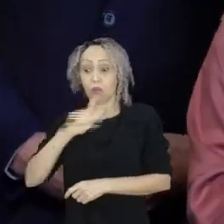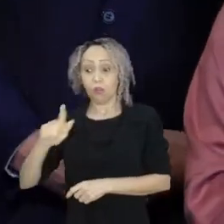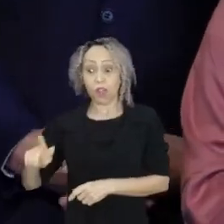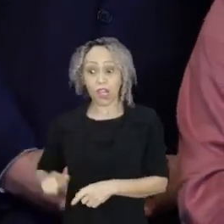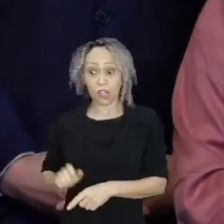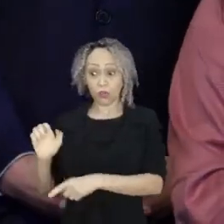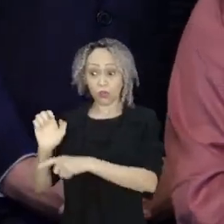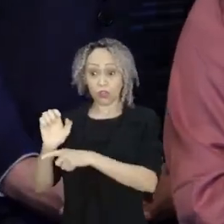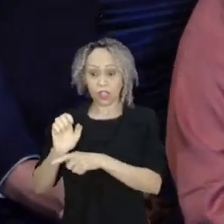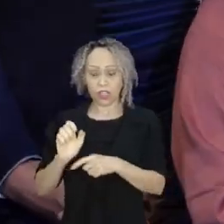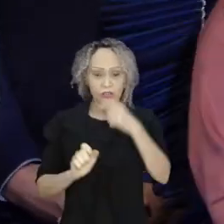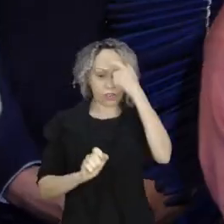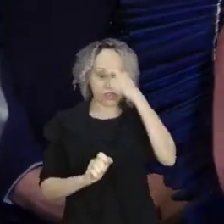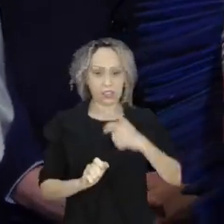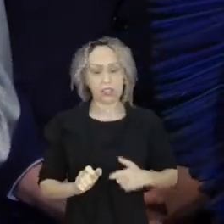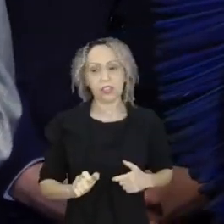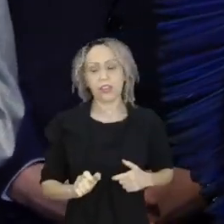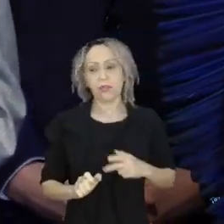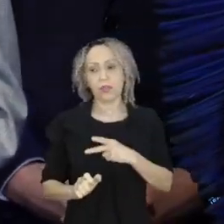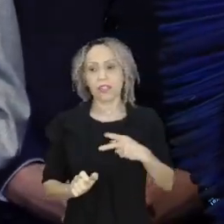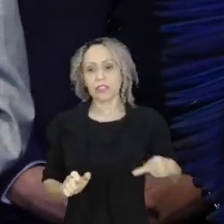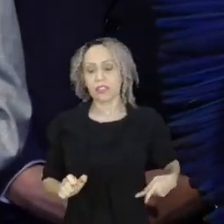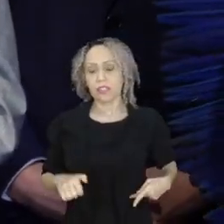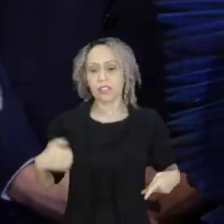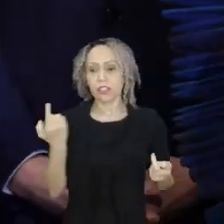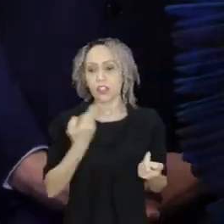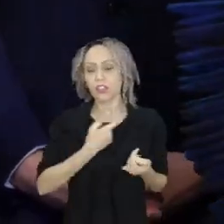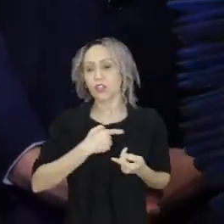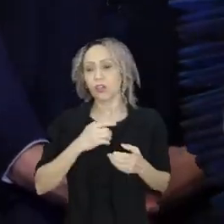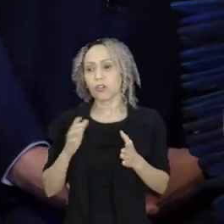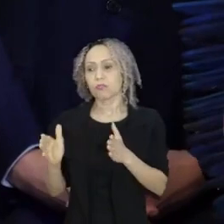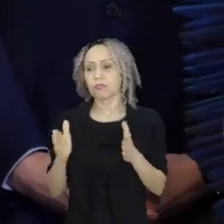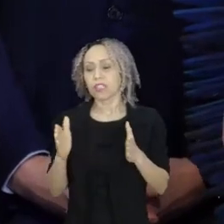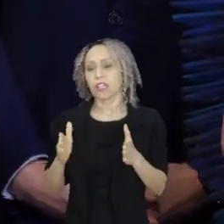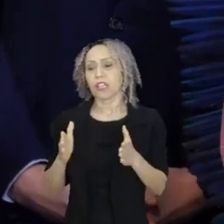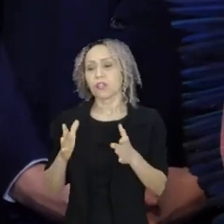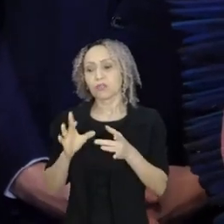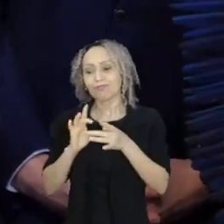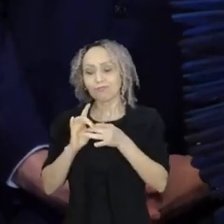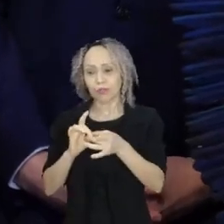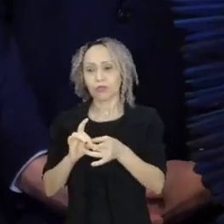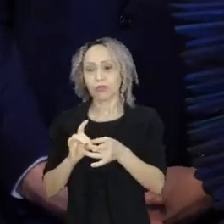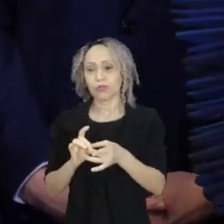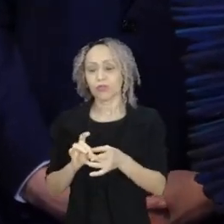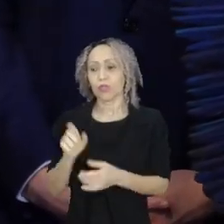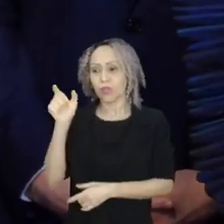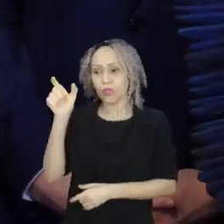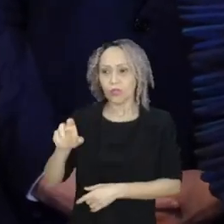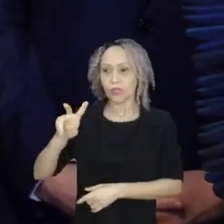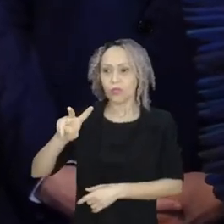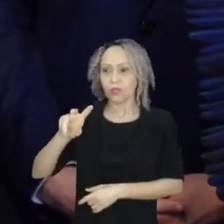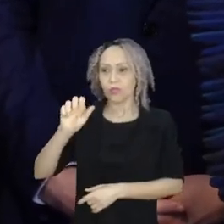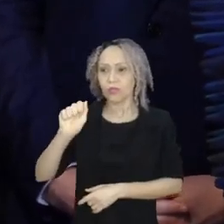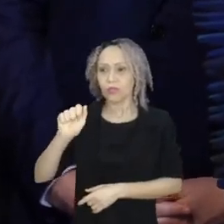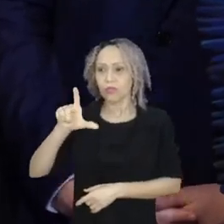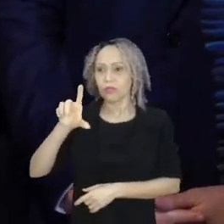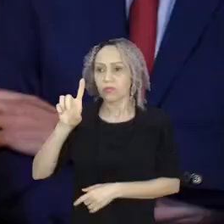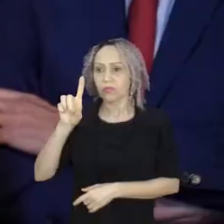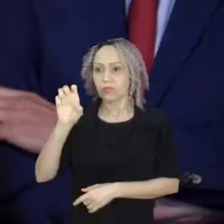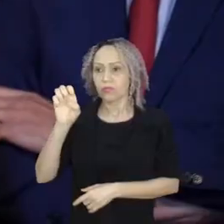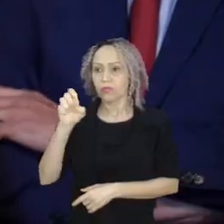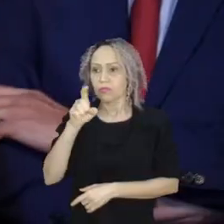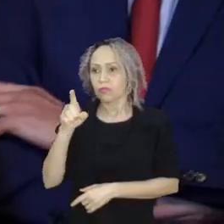feliz, porque o companheiro Valdez é do PDT, mas ele